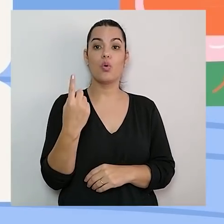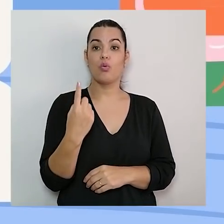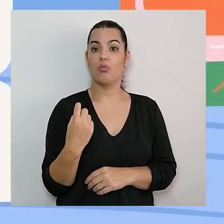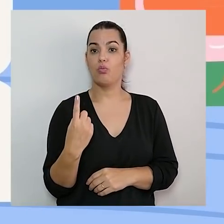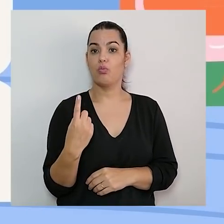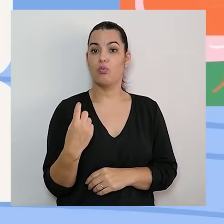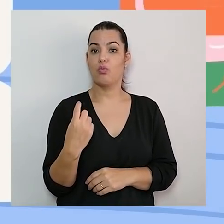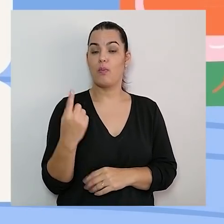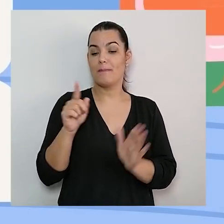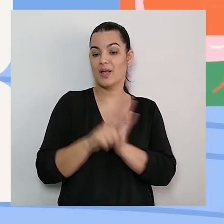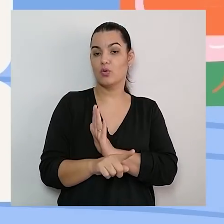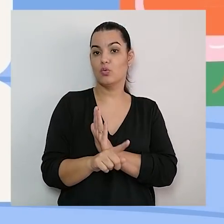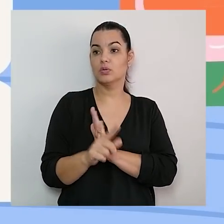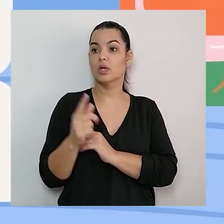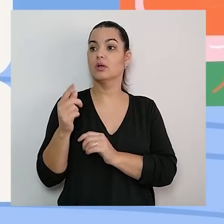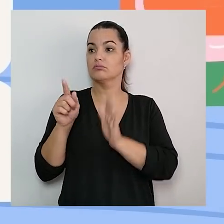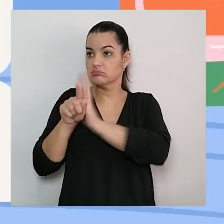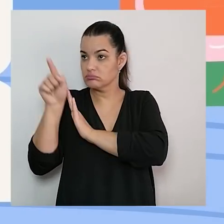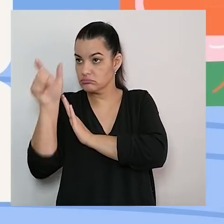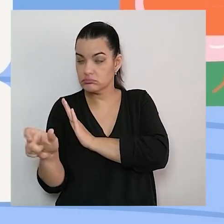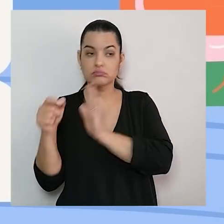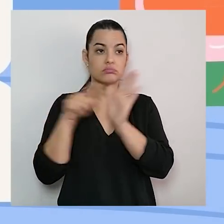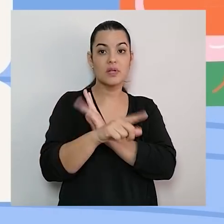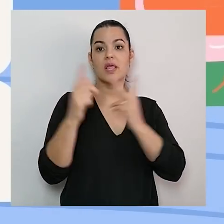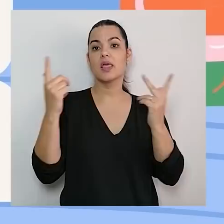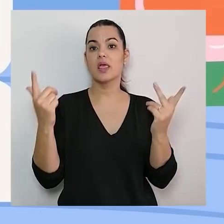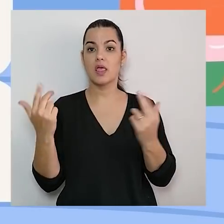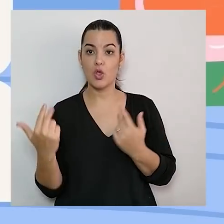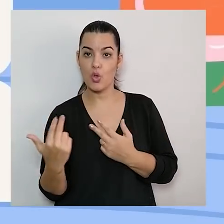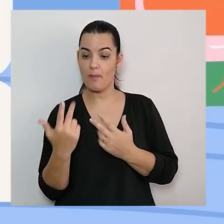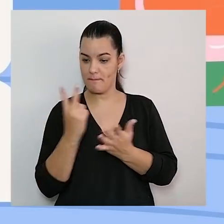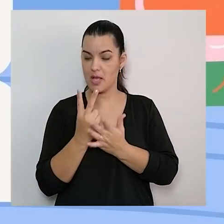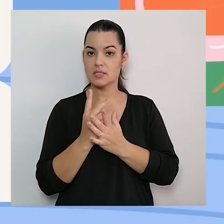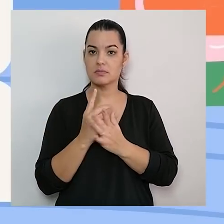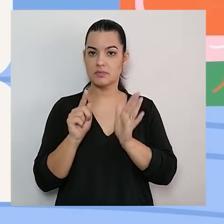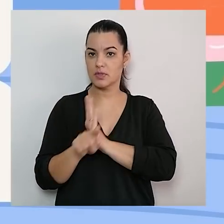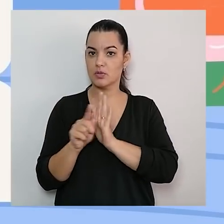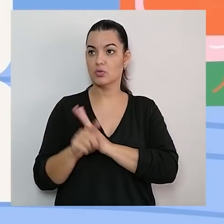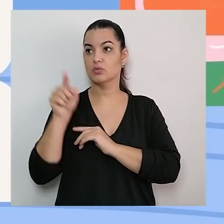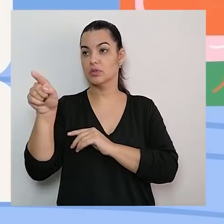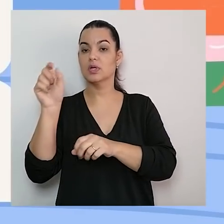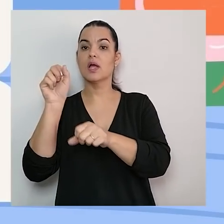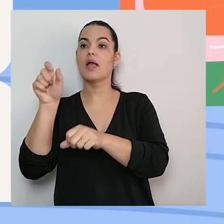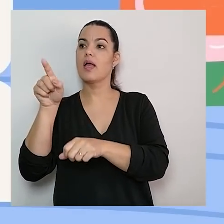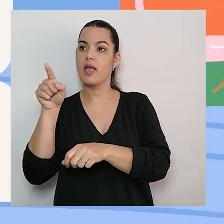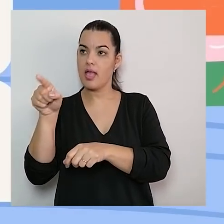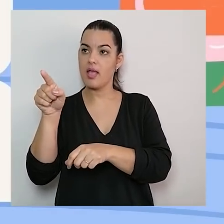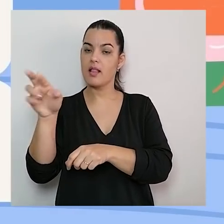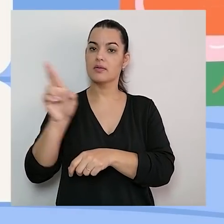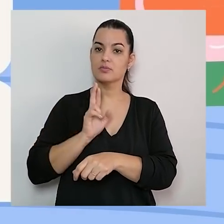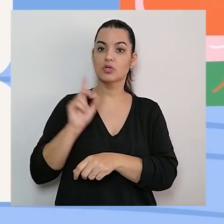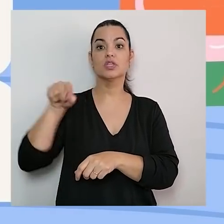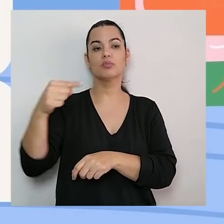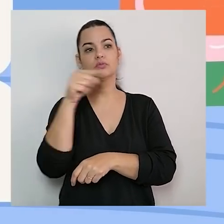única pergunta para as duas e cada uma deve responder no seu tempo. Um tem que ouvir e esperar o outro